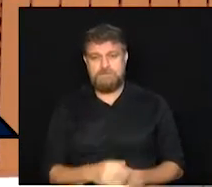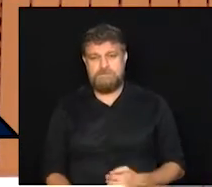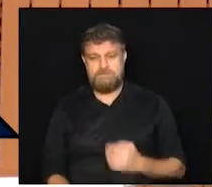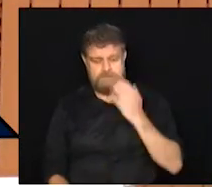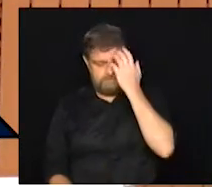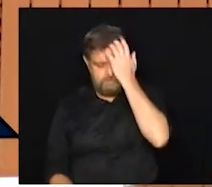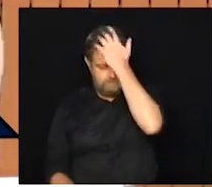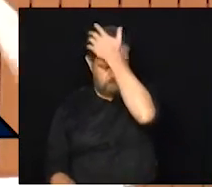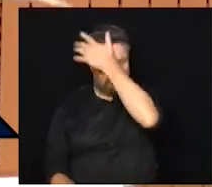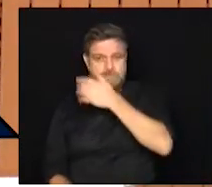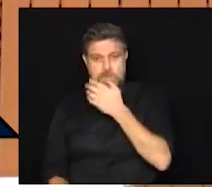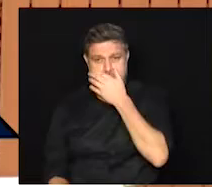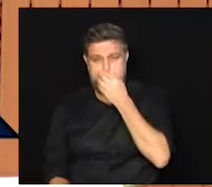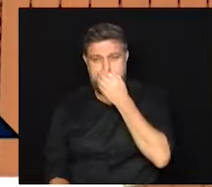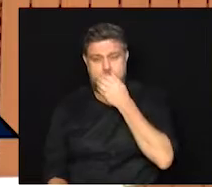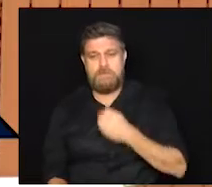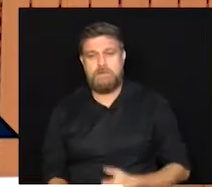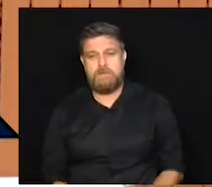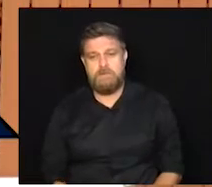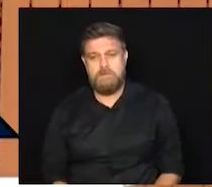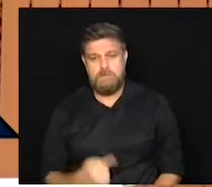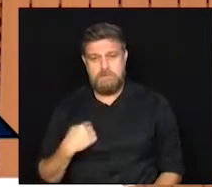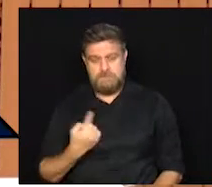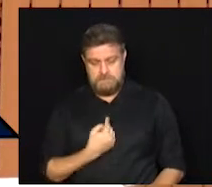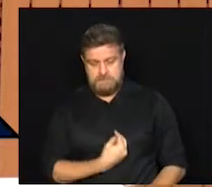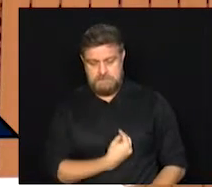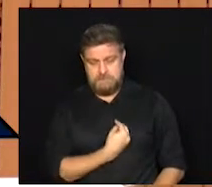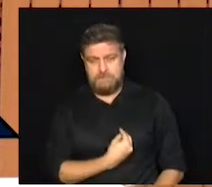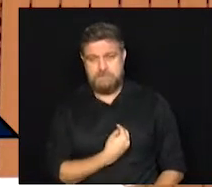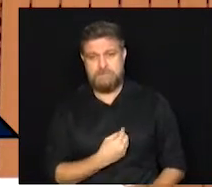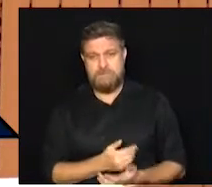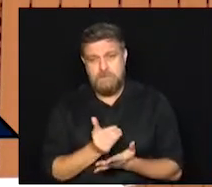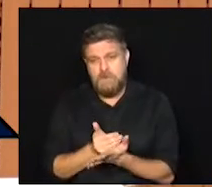Bom, estamos aqui para dar início